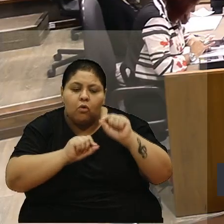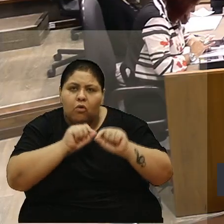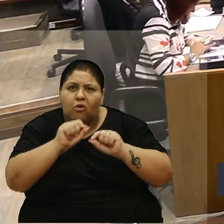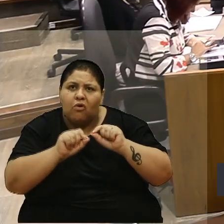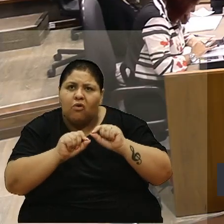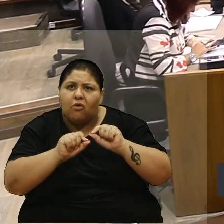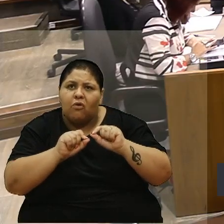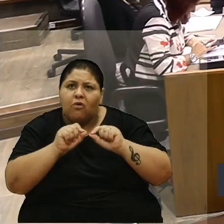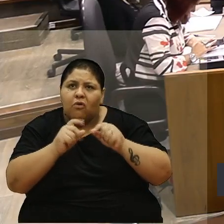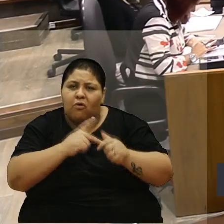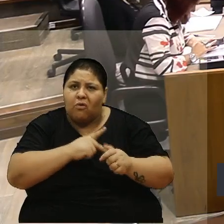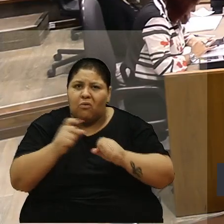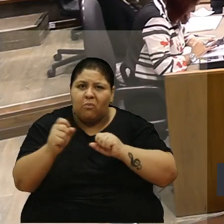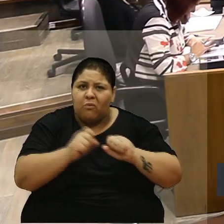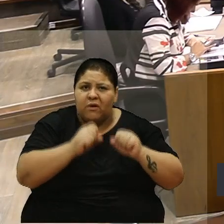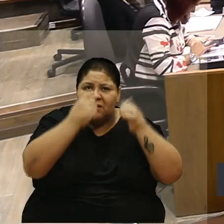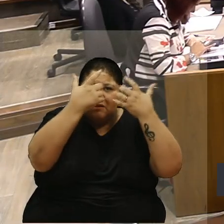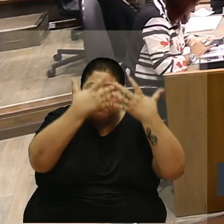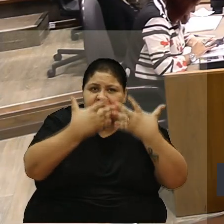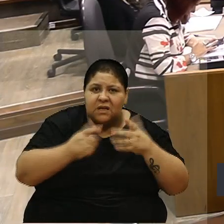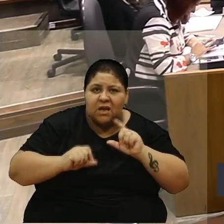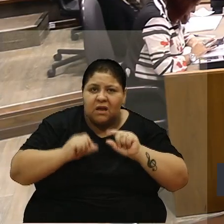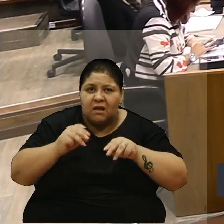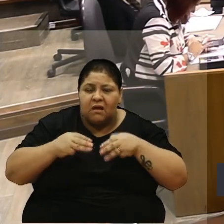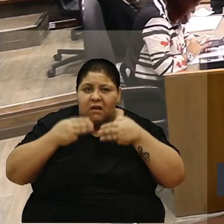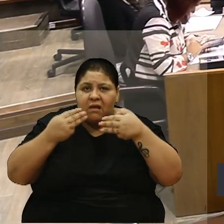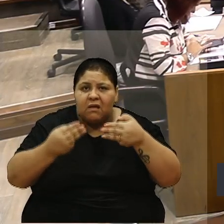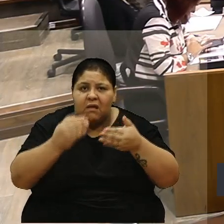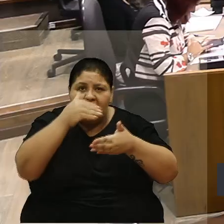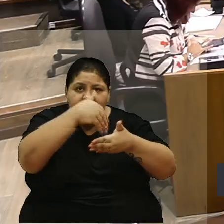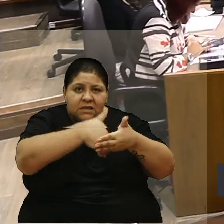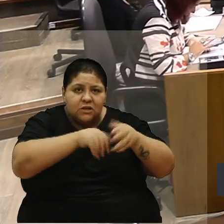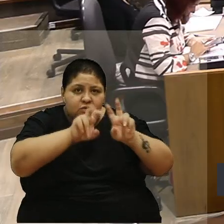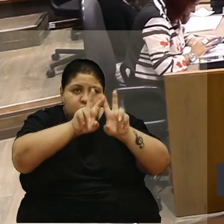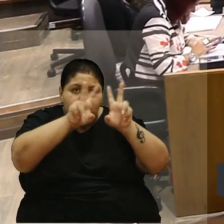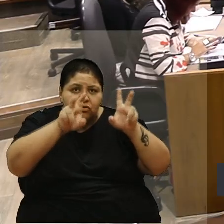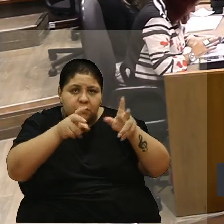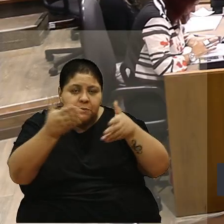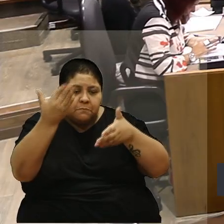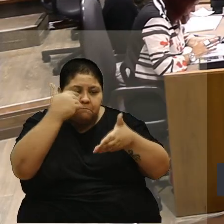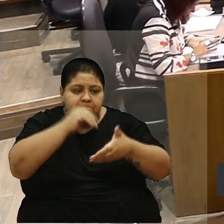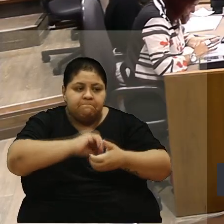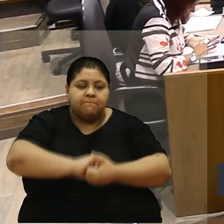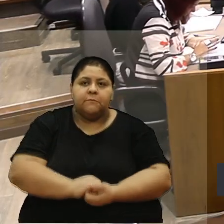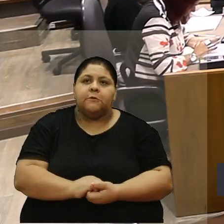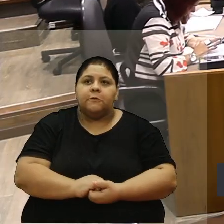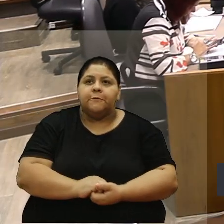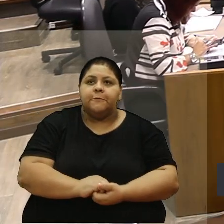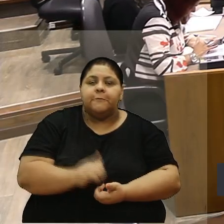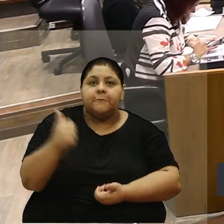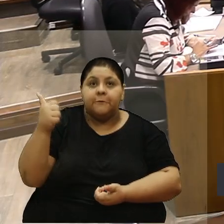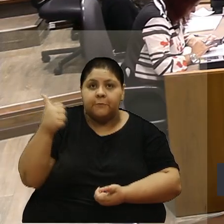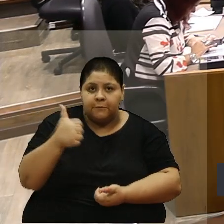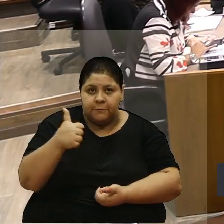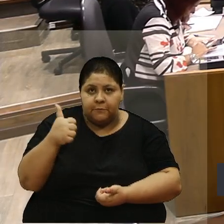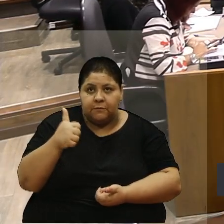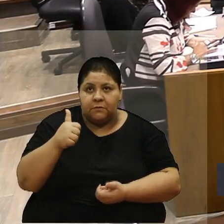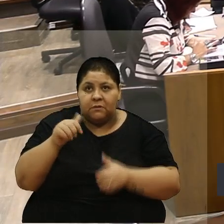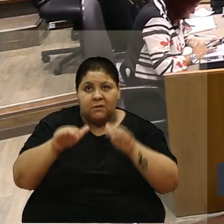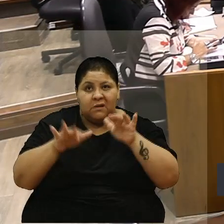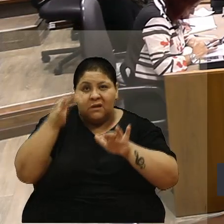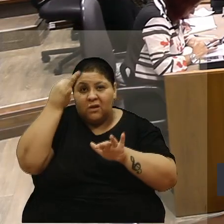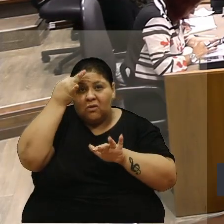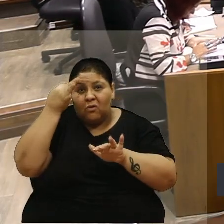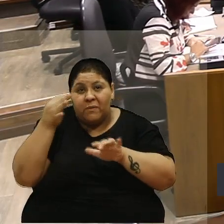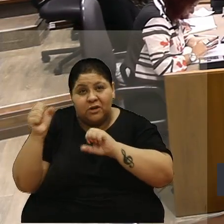senhor? Enquanto presidente, o senhor pode falar o que trata essa moção e se está dentro do tema. Vamos lá. Primeiro... Porque, de repente, eu não compreendi, se o